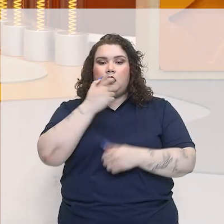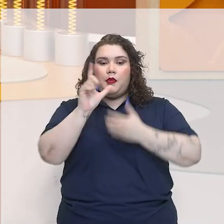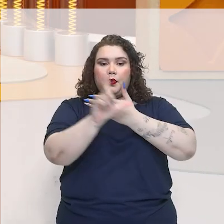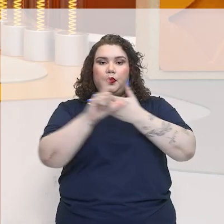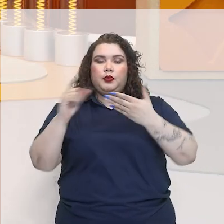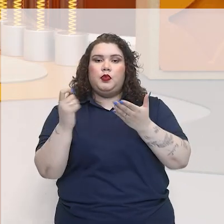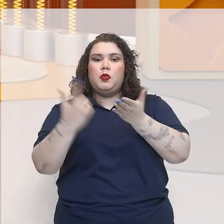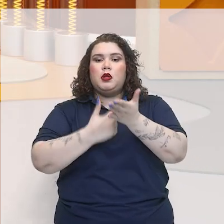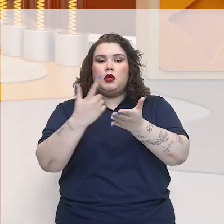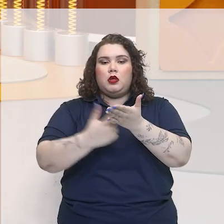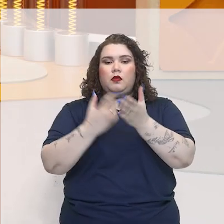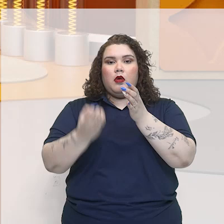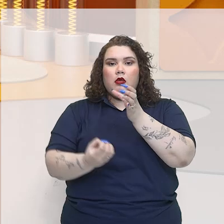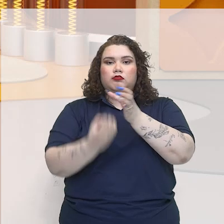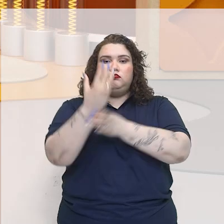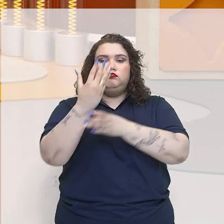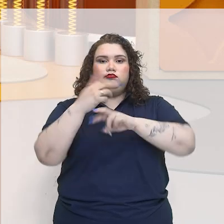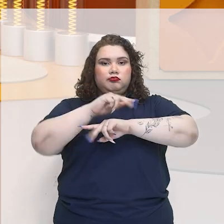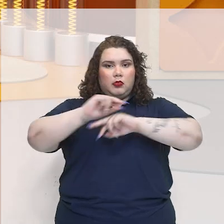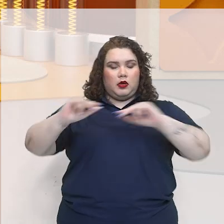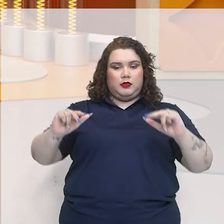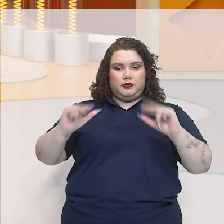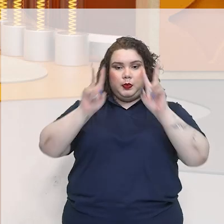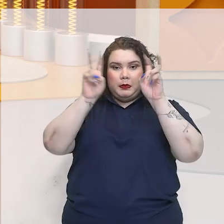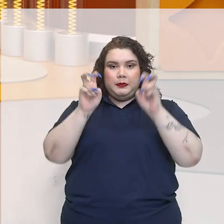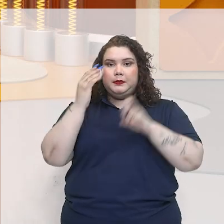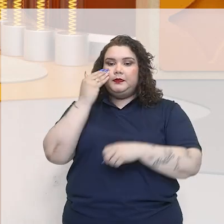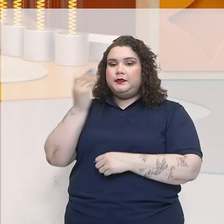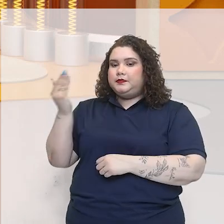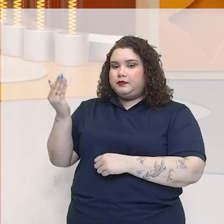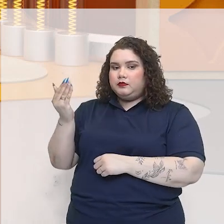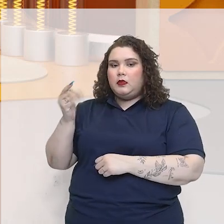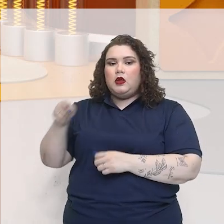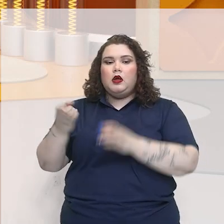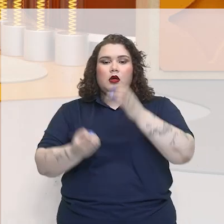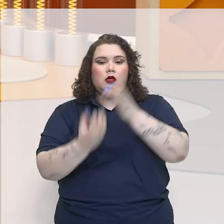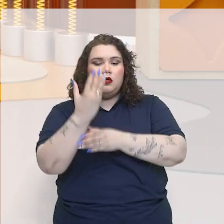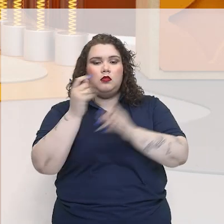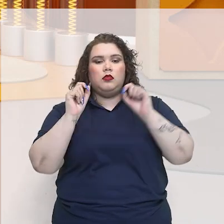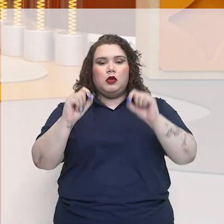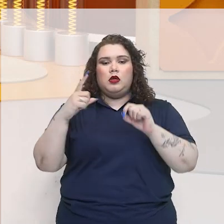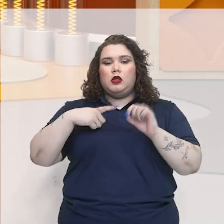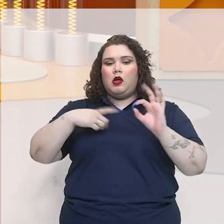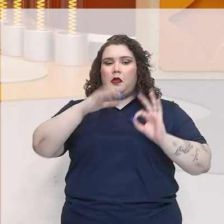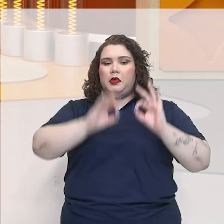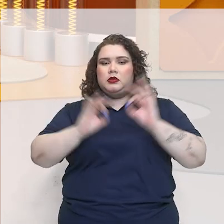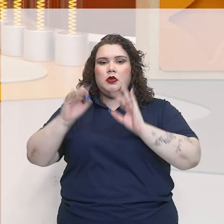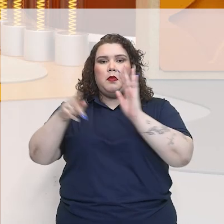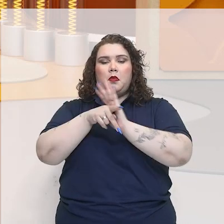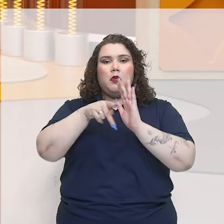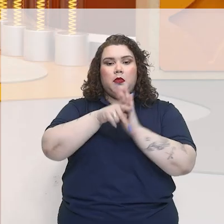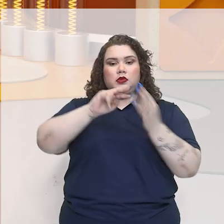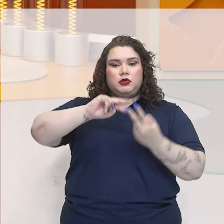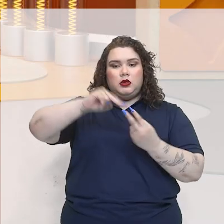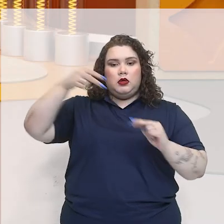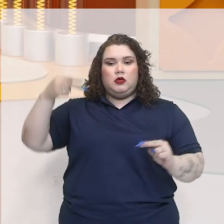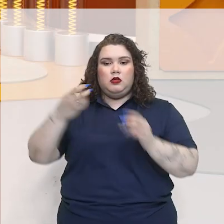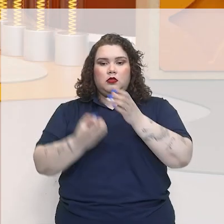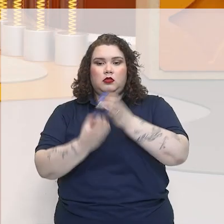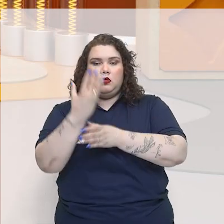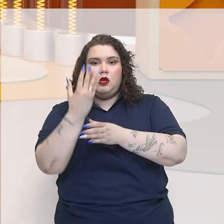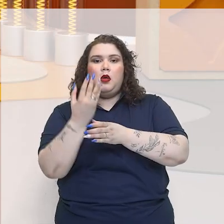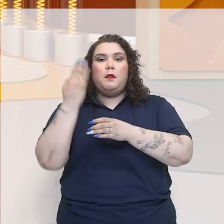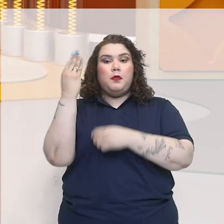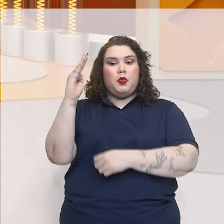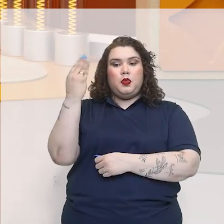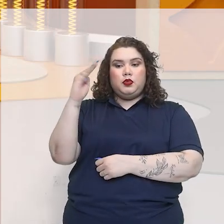Espécies. Formulou a teoria da evolução das espécies, anteviu os mecanismos genéticos e fundou a